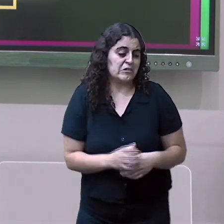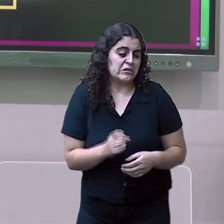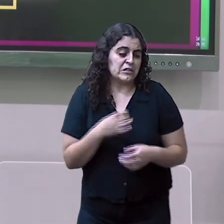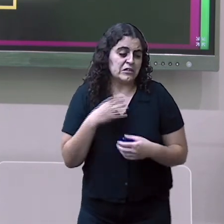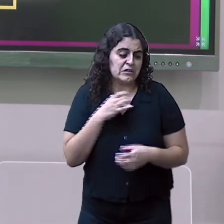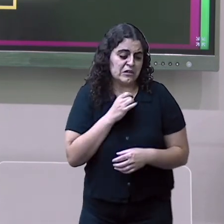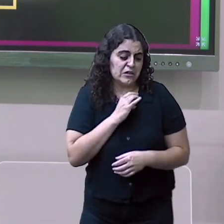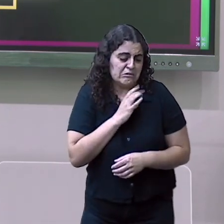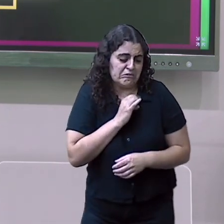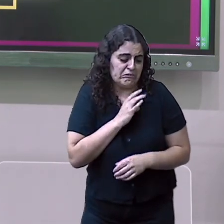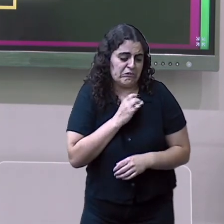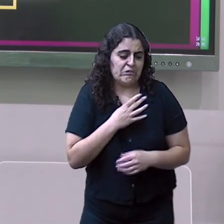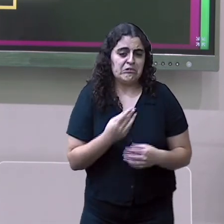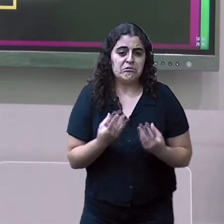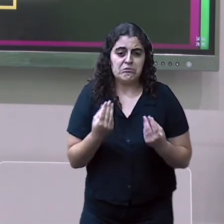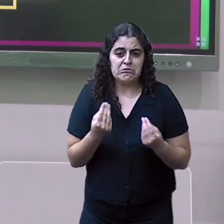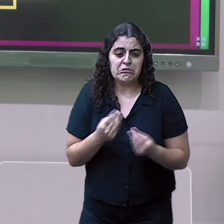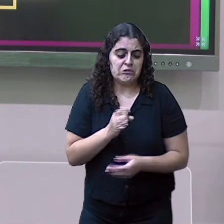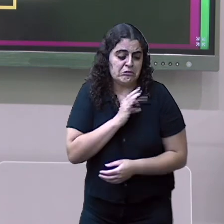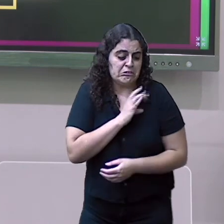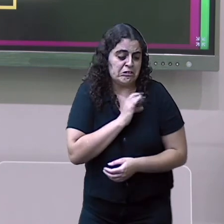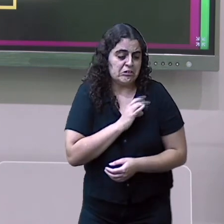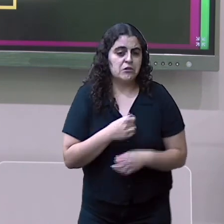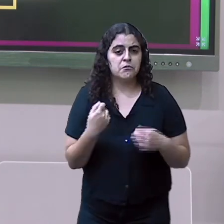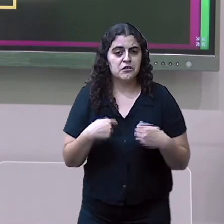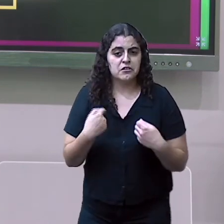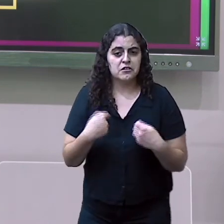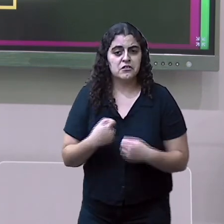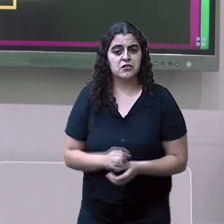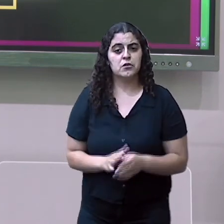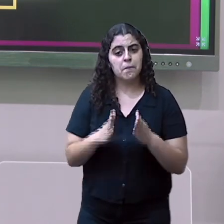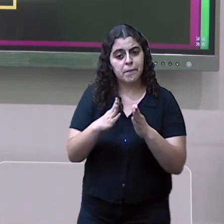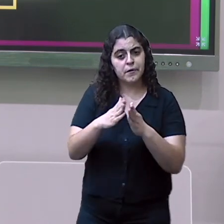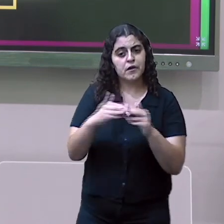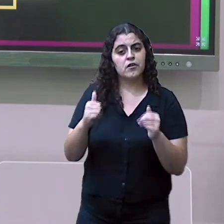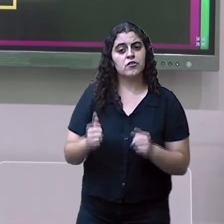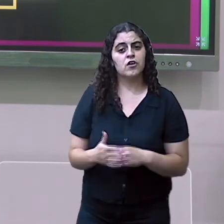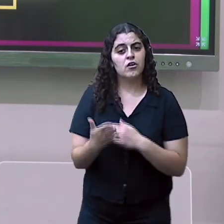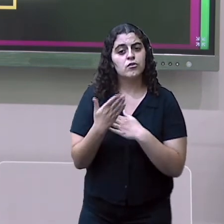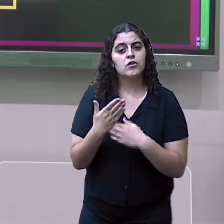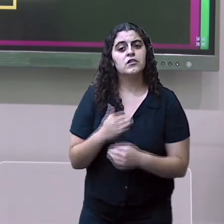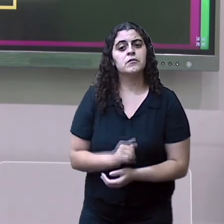em excesso, eu devo pedir ajuda?